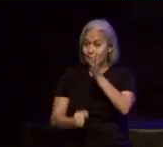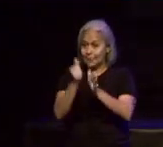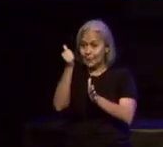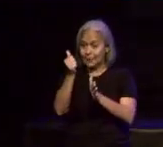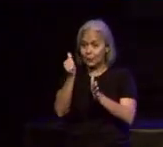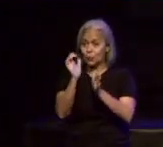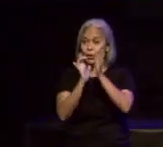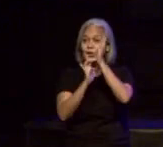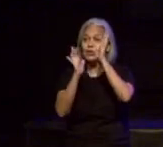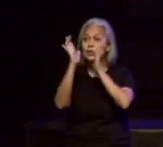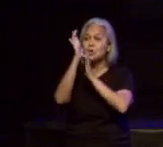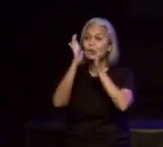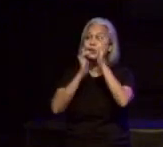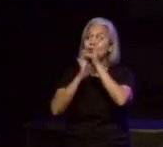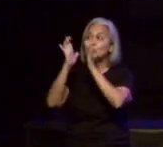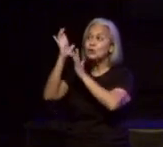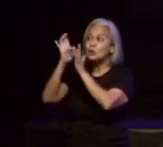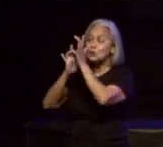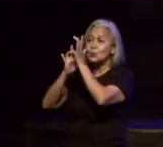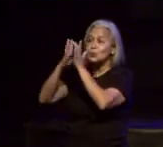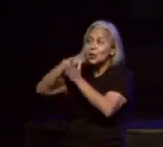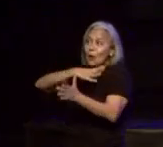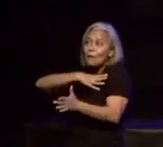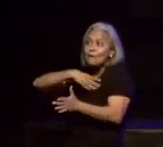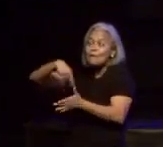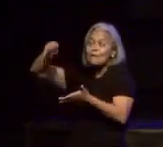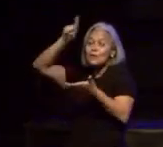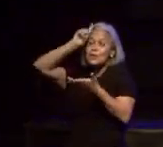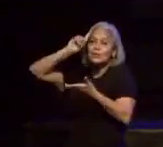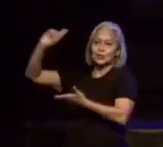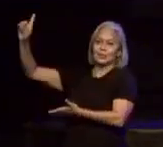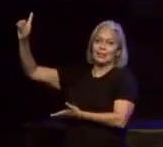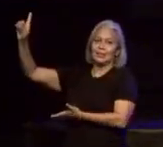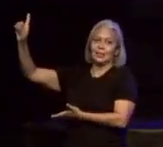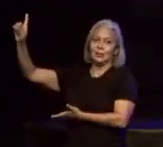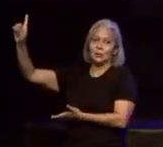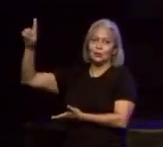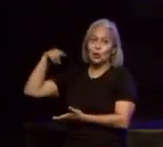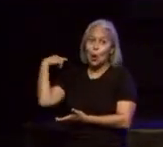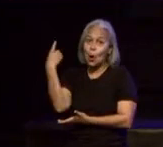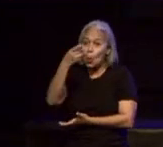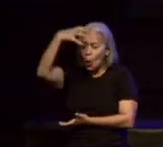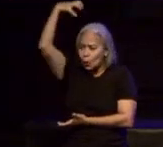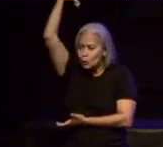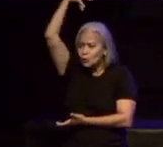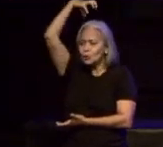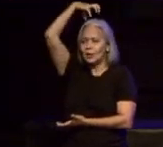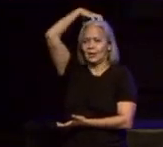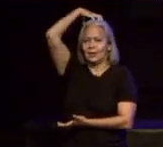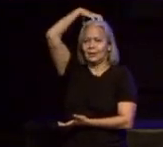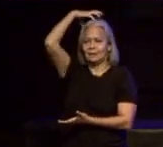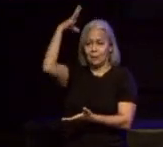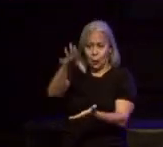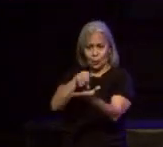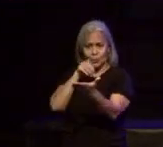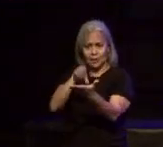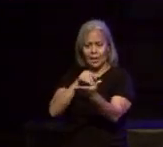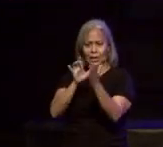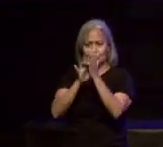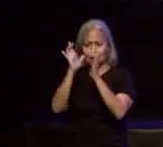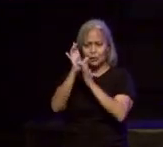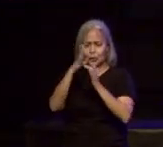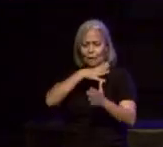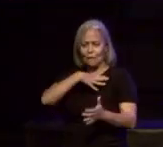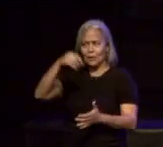Deus e nosso Rei. Posso pedir para você repetir, se você quiser? Vamos lá, 1, 2, 3 e... Jesus é o Filho de Deus e o